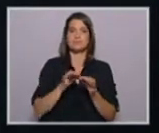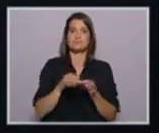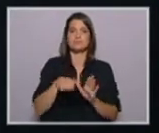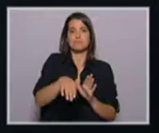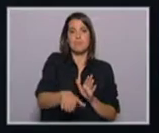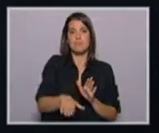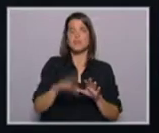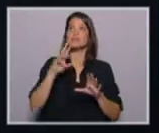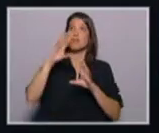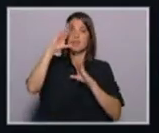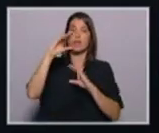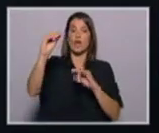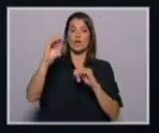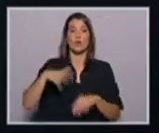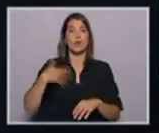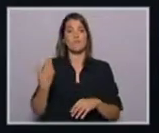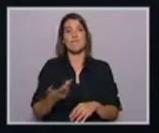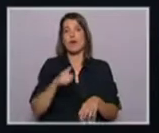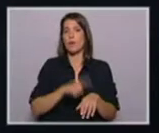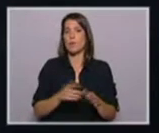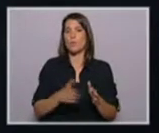se transformou no momento de uma vida.